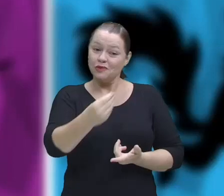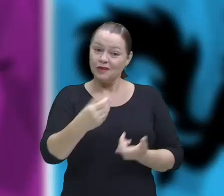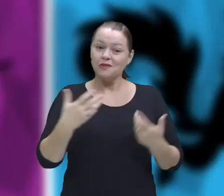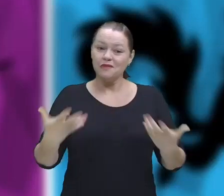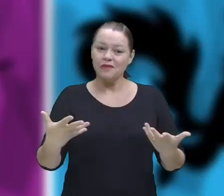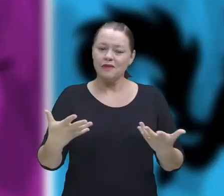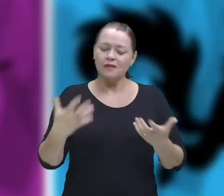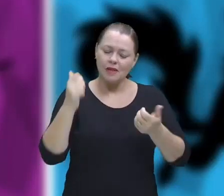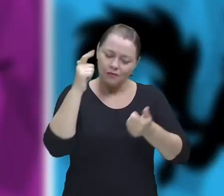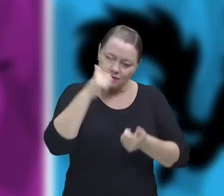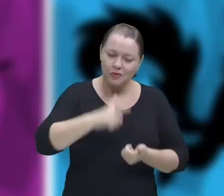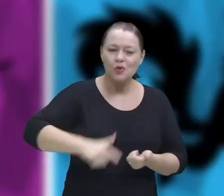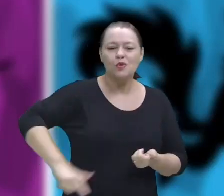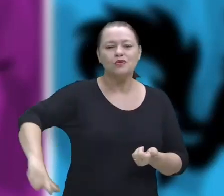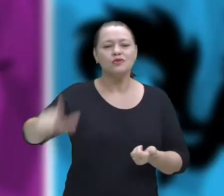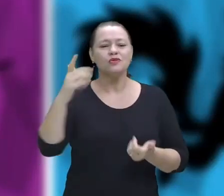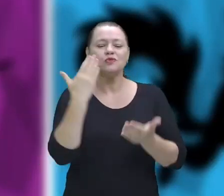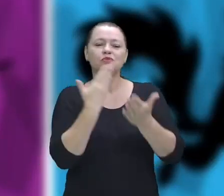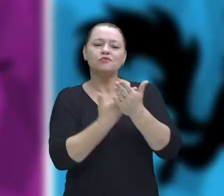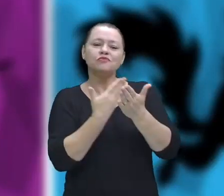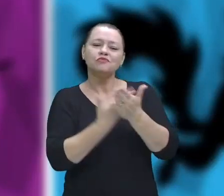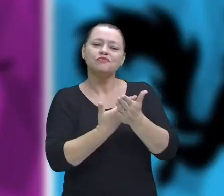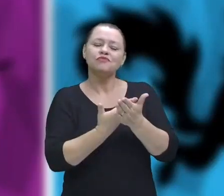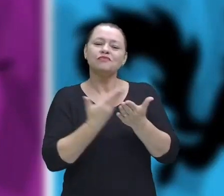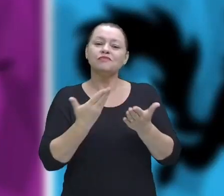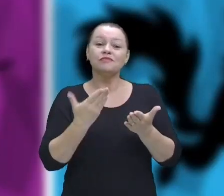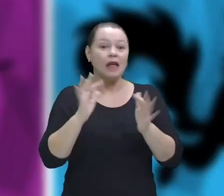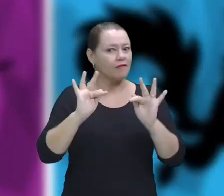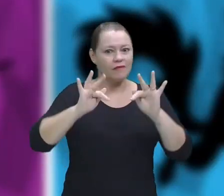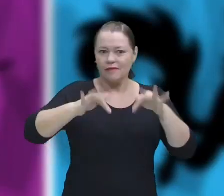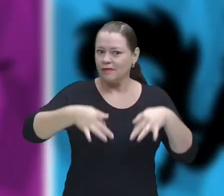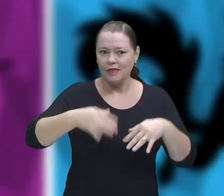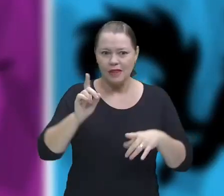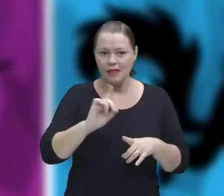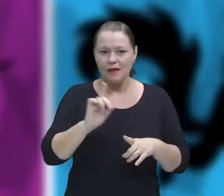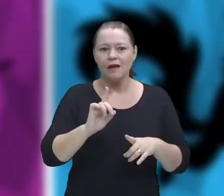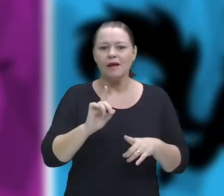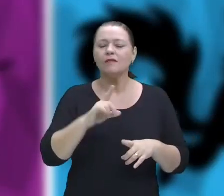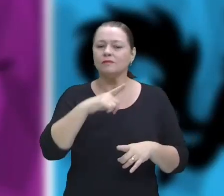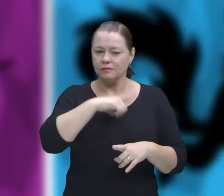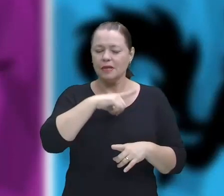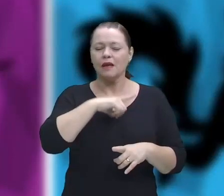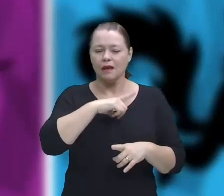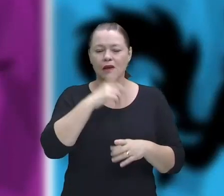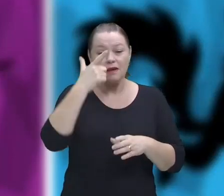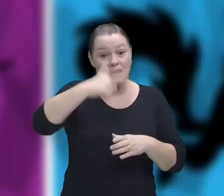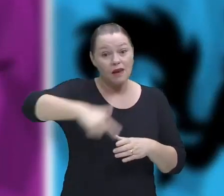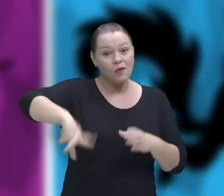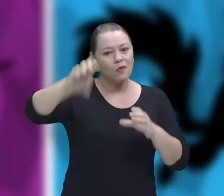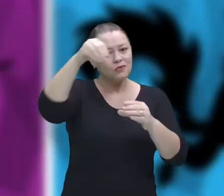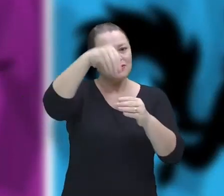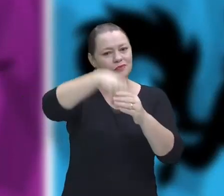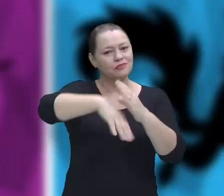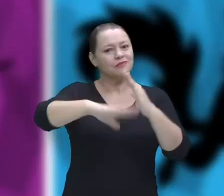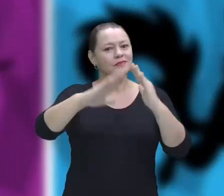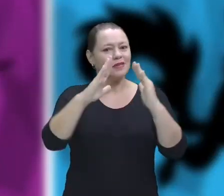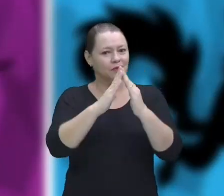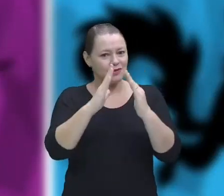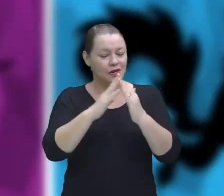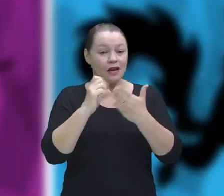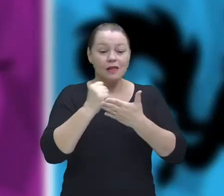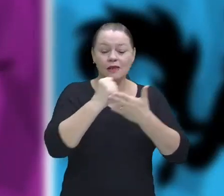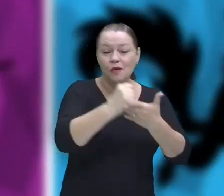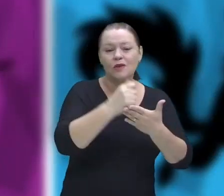acompanhe, continue acompanhando, a nossa aula não terminou aqui, ela continua em casa, com a ajuda do papai,